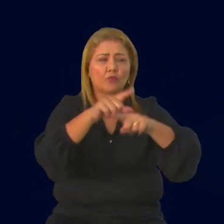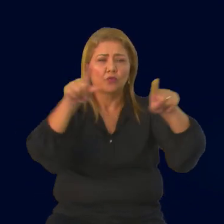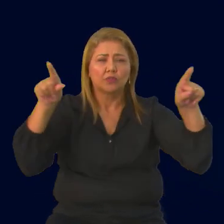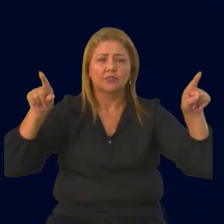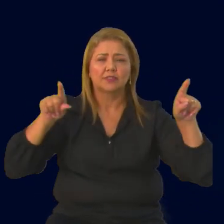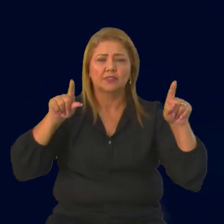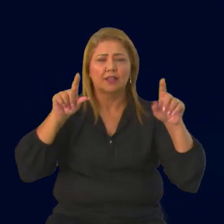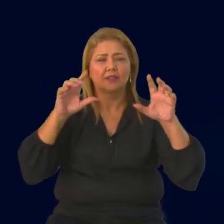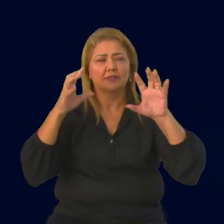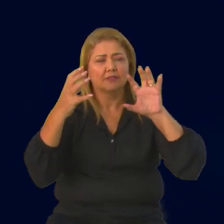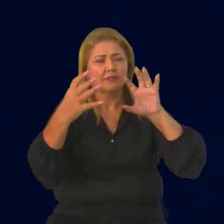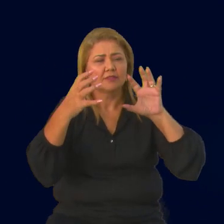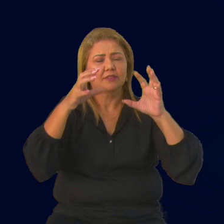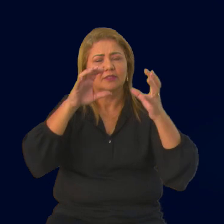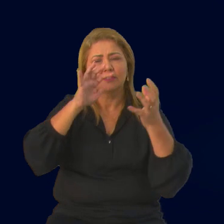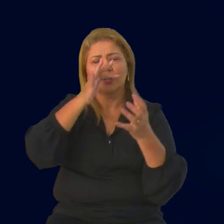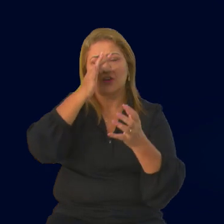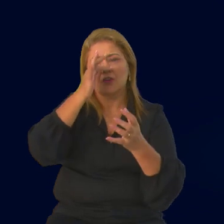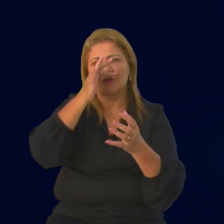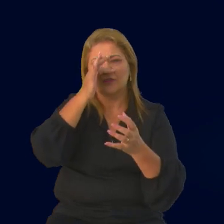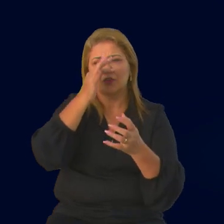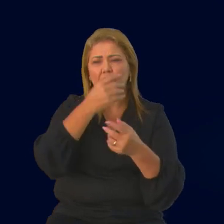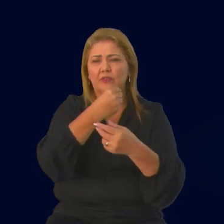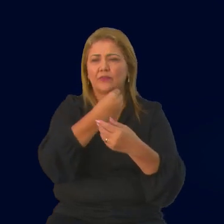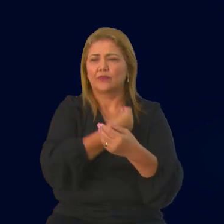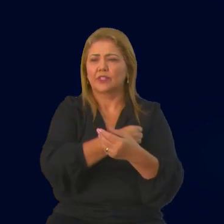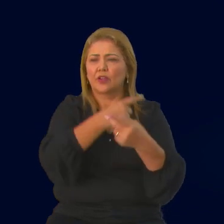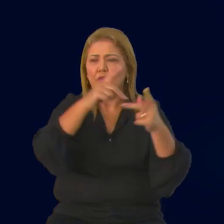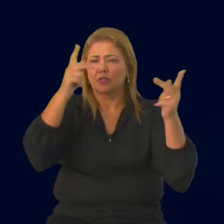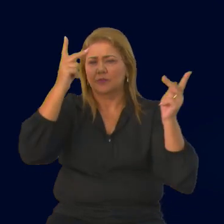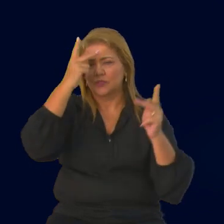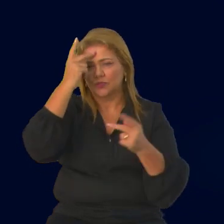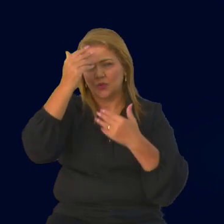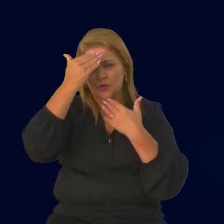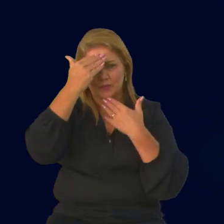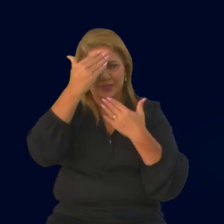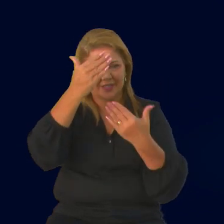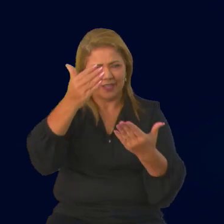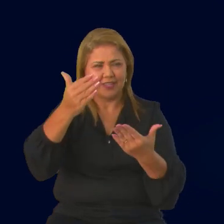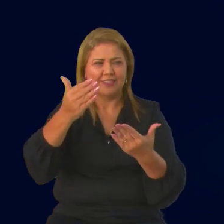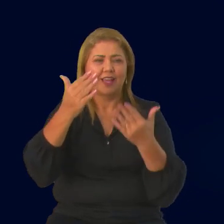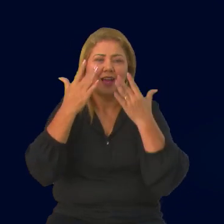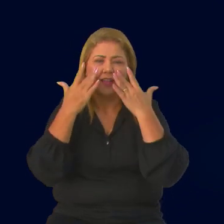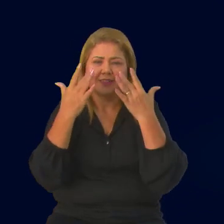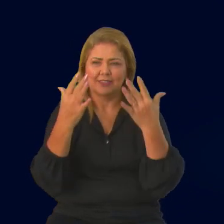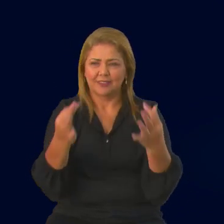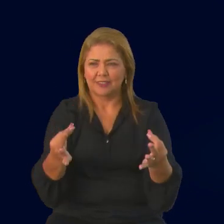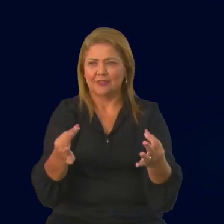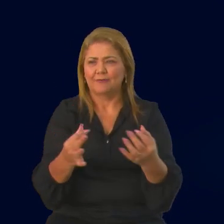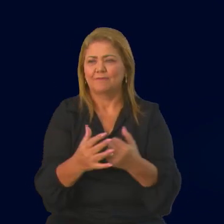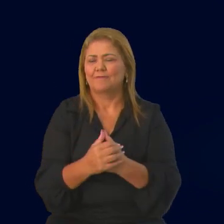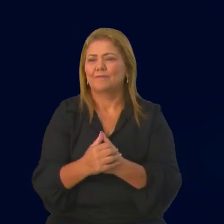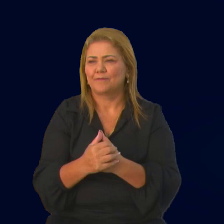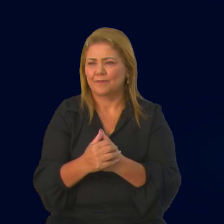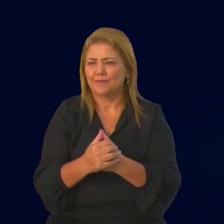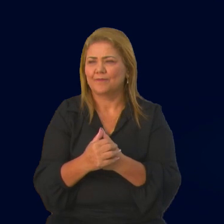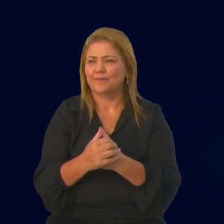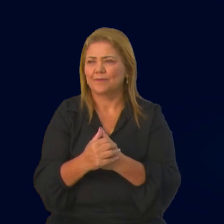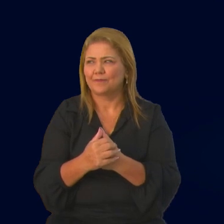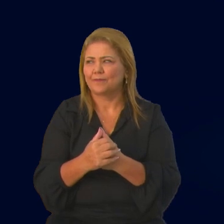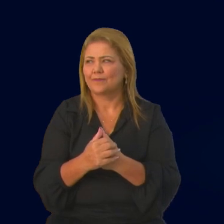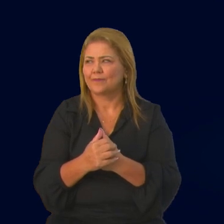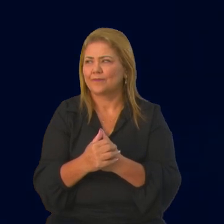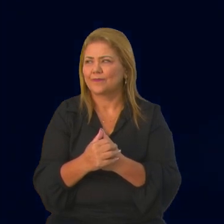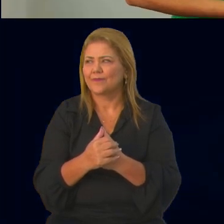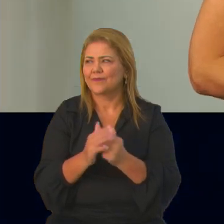na vida das outras pessoas. Muito obrigada pela atenção de todos. Foi um prazer.